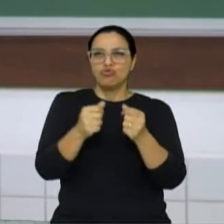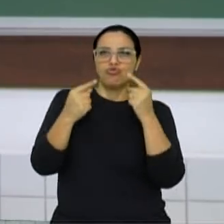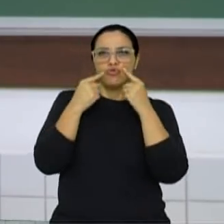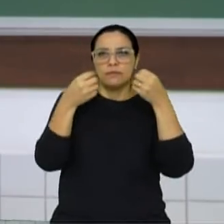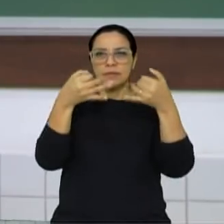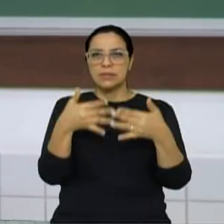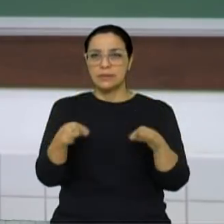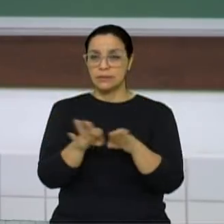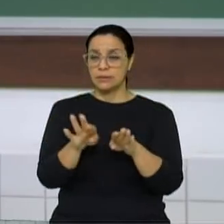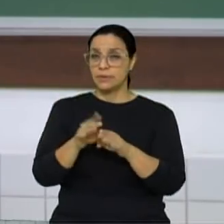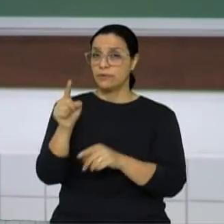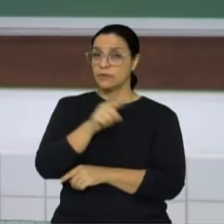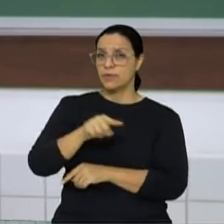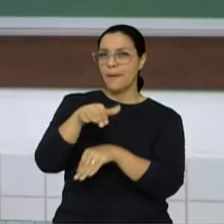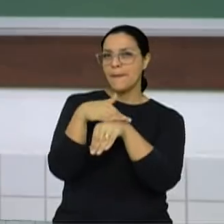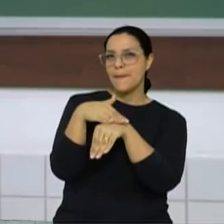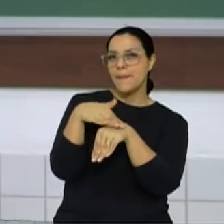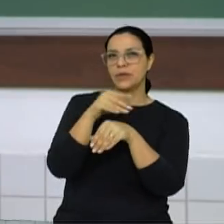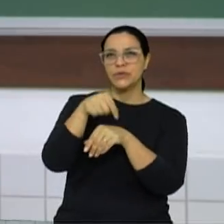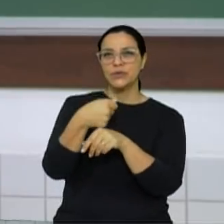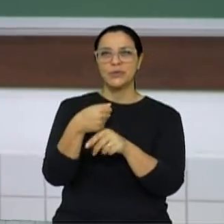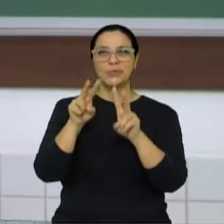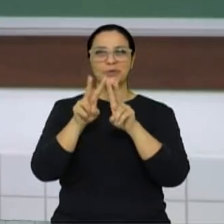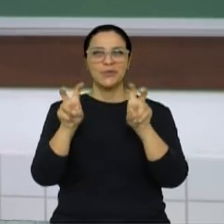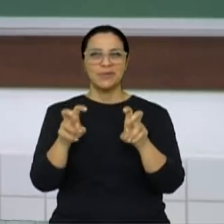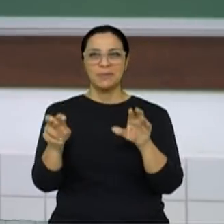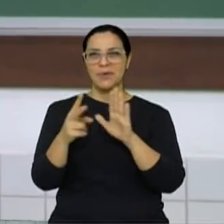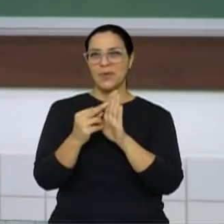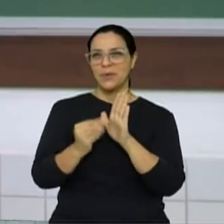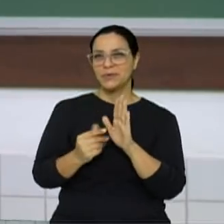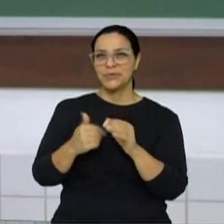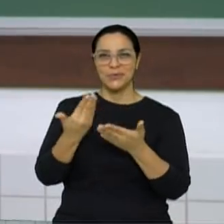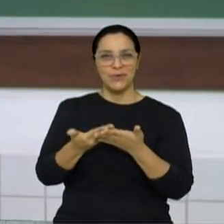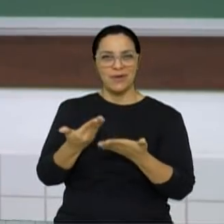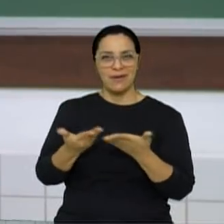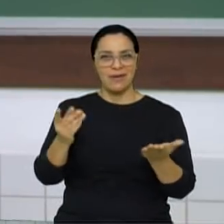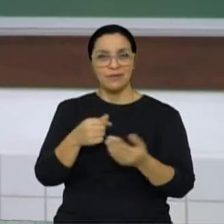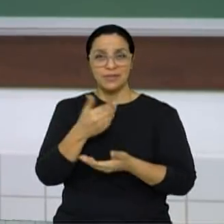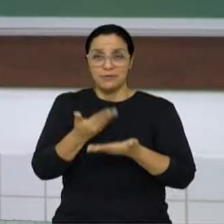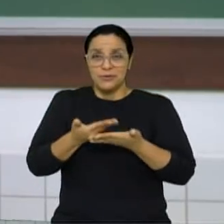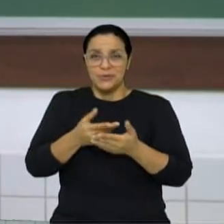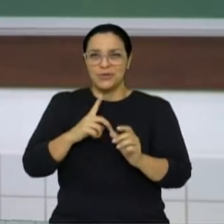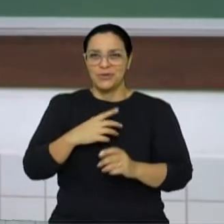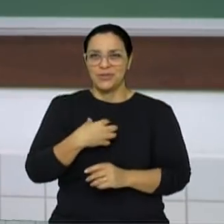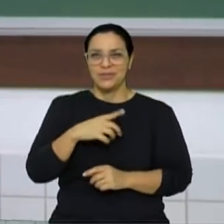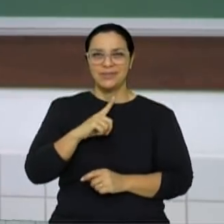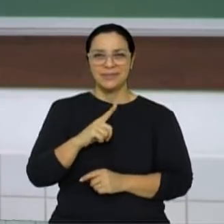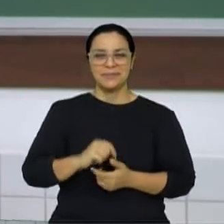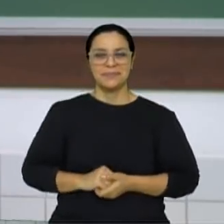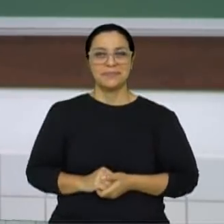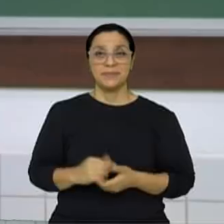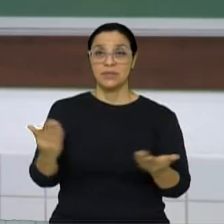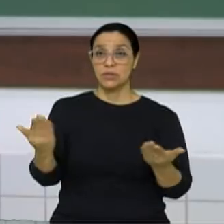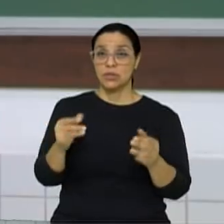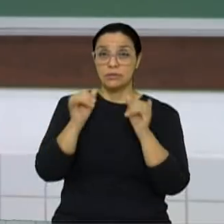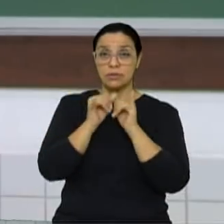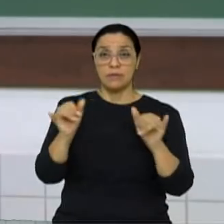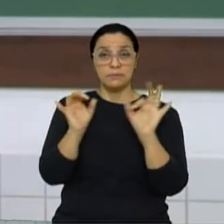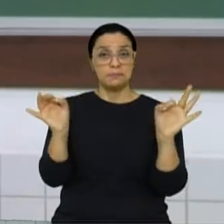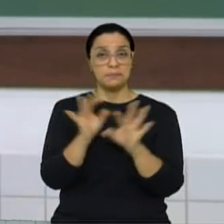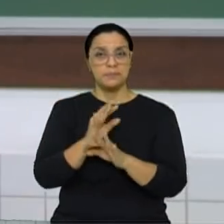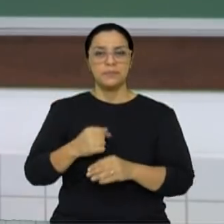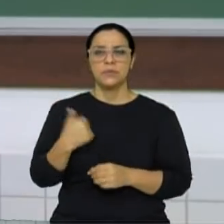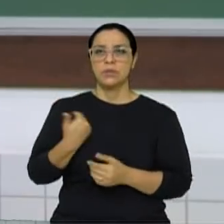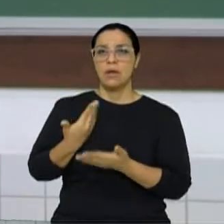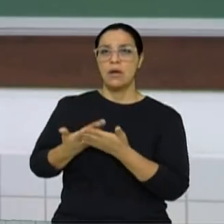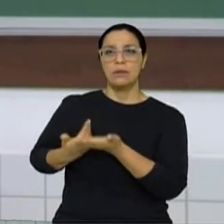suas dúvidas e tal, e poder conversar com você ali se está tudo certo em relação aos seus estudos, beleza? Então, dados os recadinhos, né?